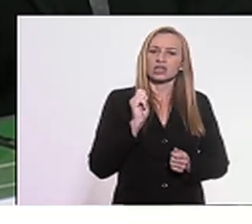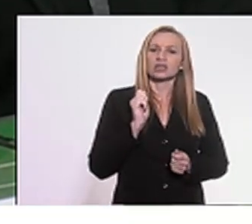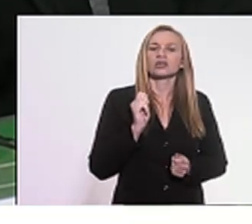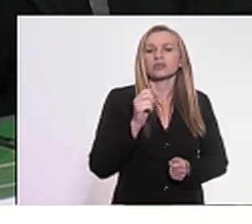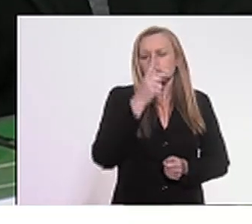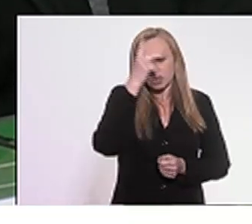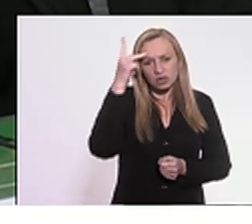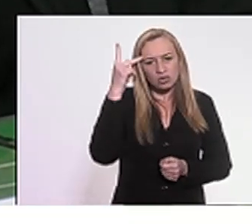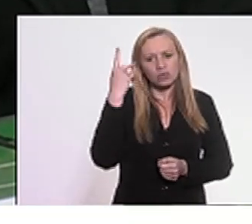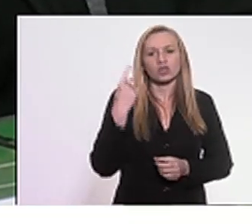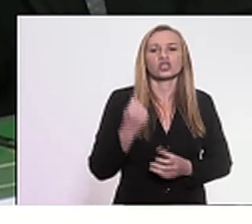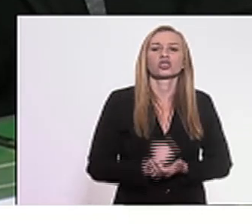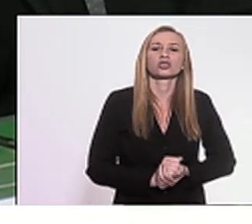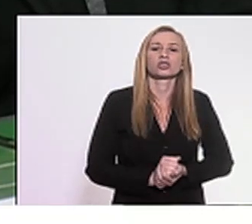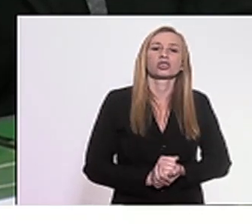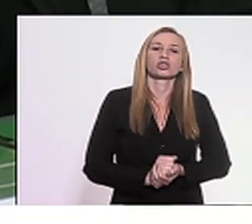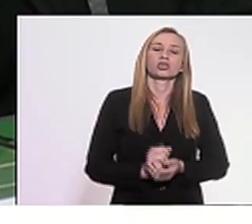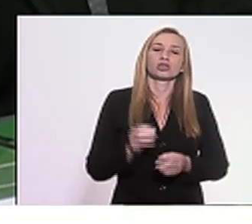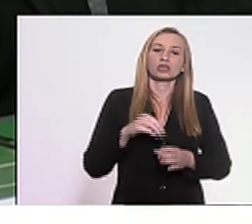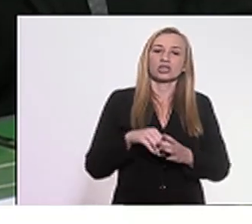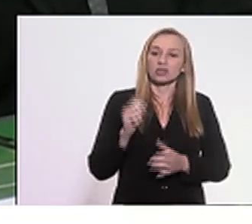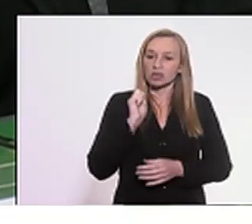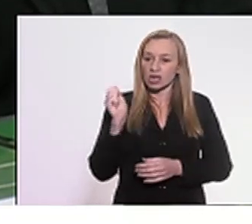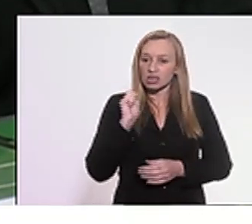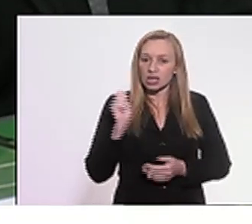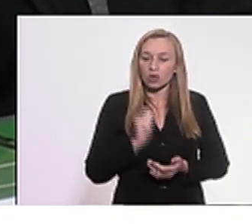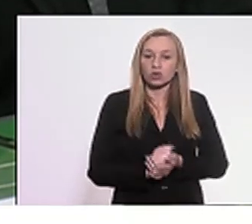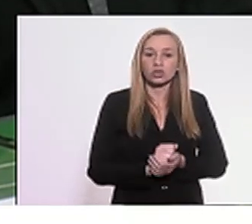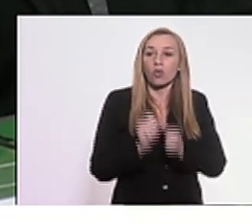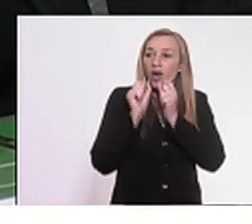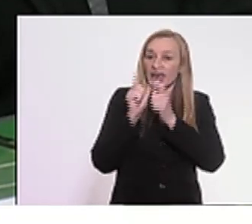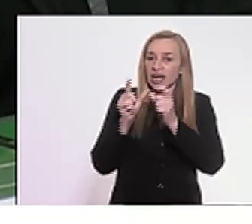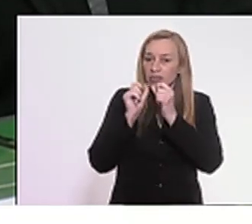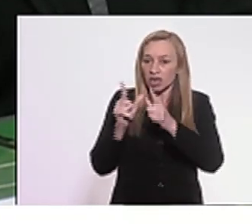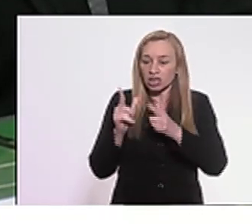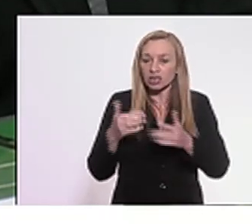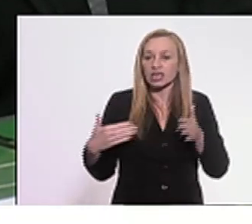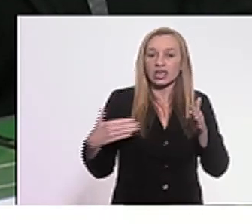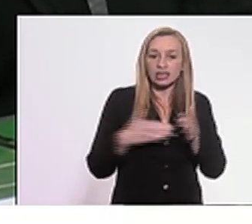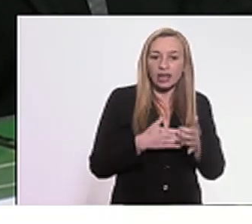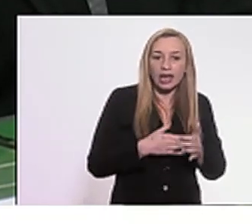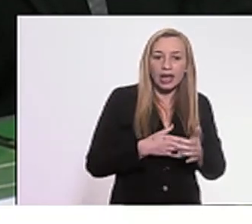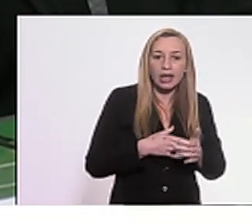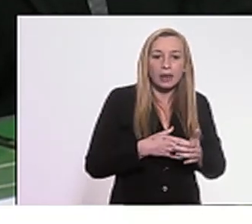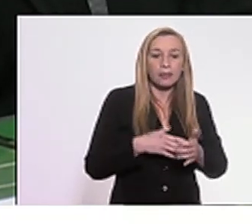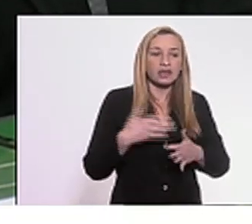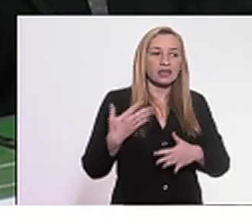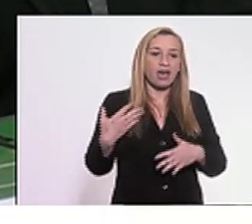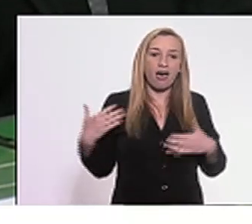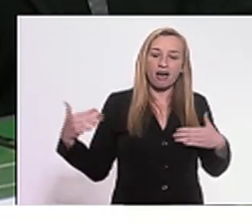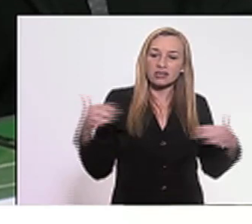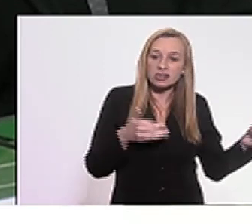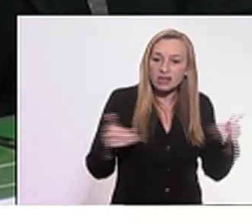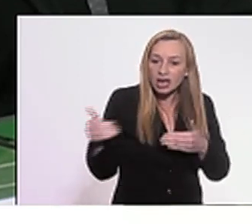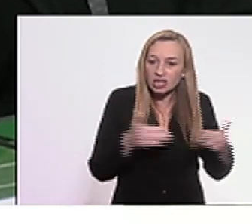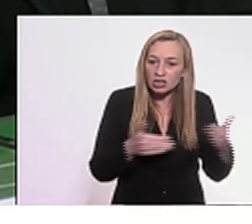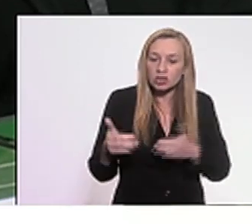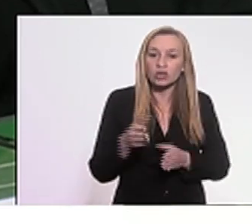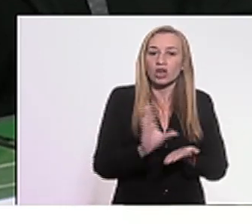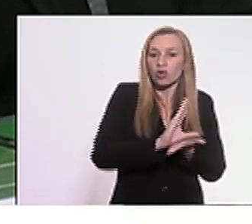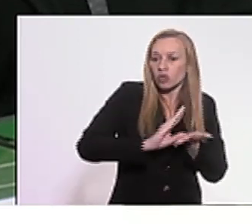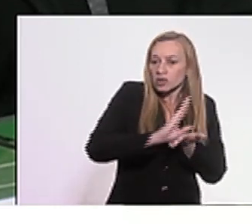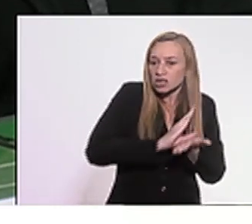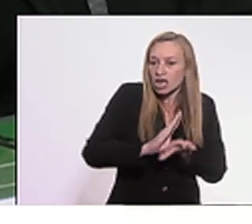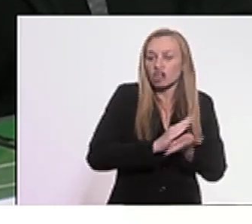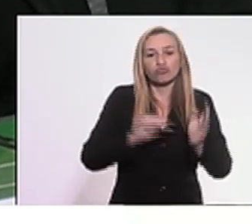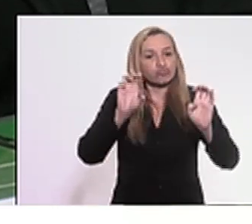está em processo. Eles estão reclamando que até mesmo para poder ter acesso ao conselho de